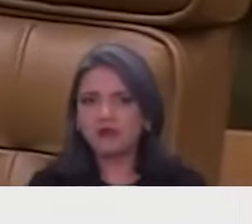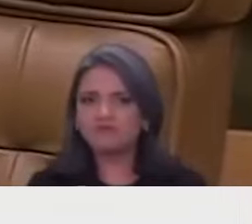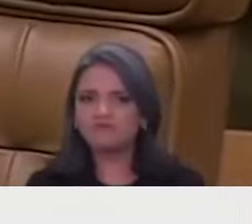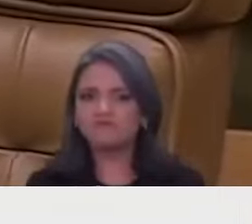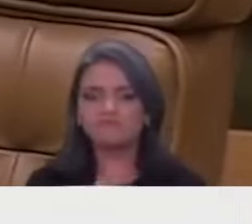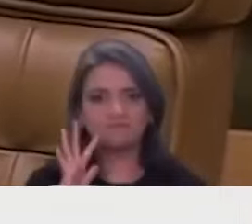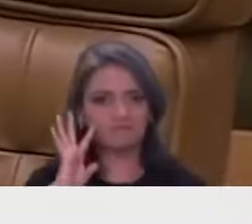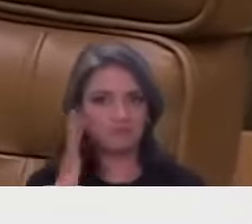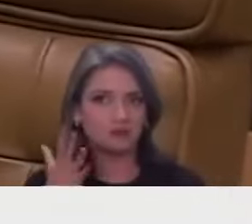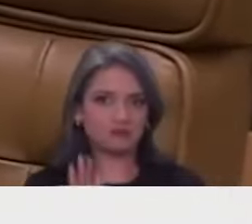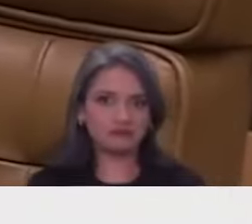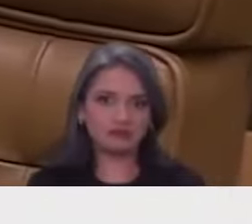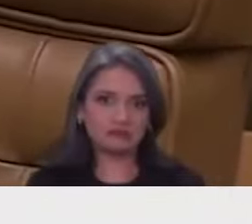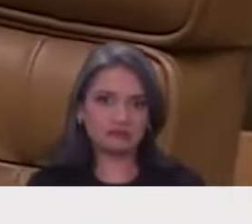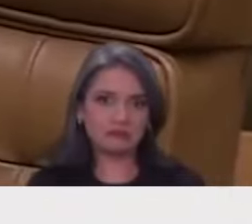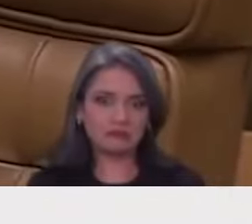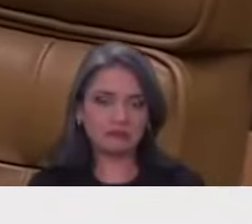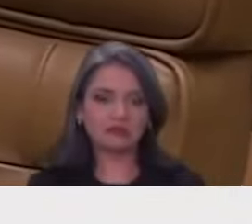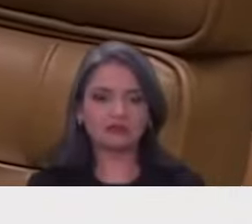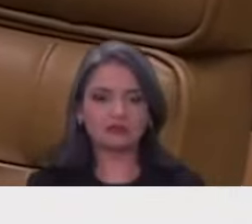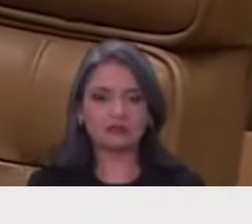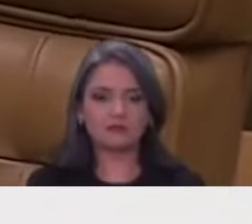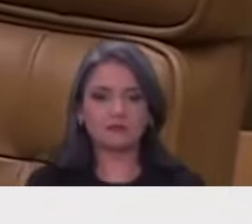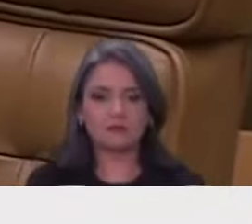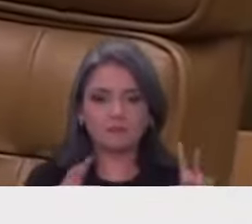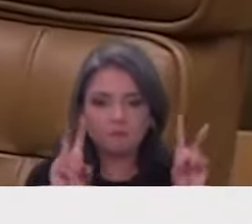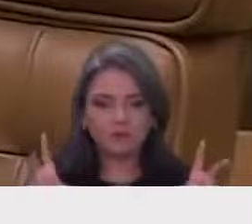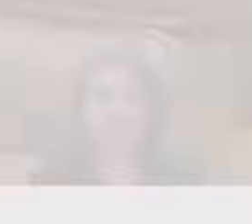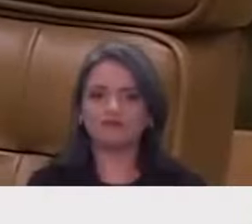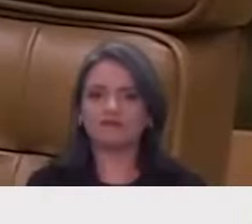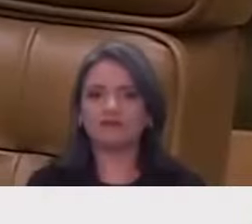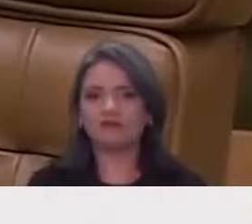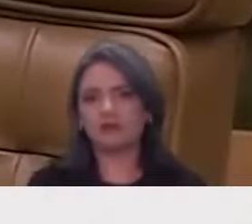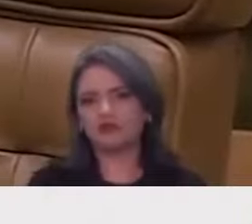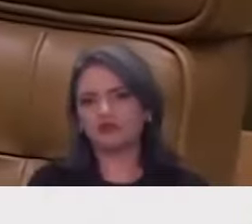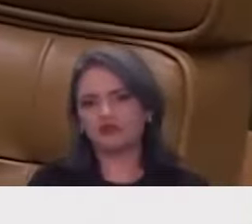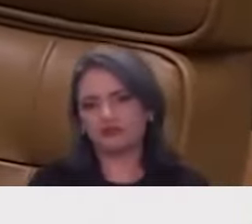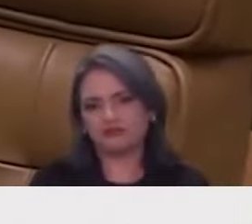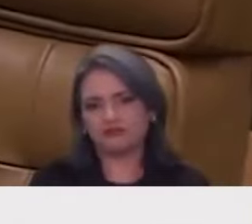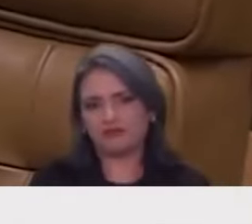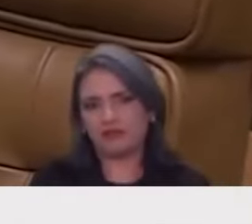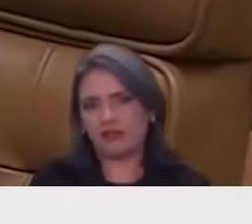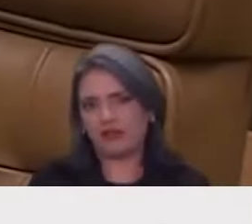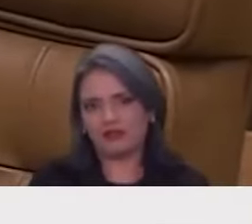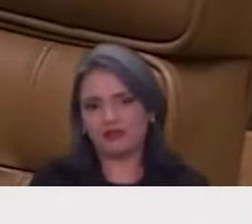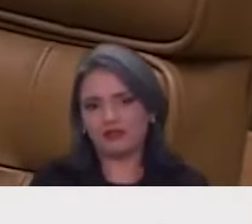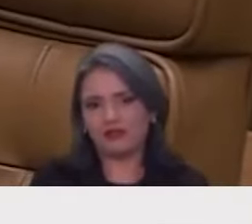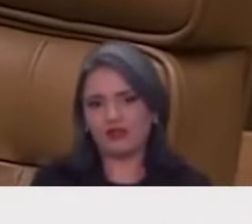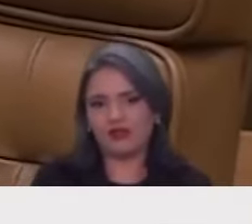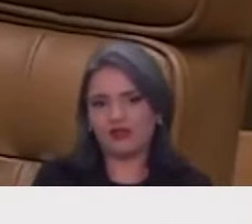ainda que parcial, de uma questão tão sensível como essa, se estivéssemos tratando de direito